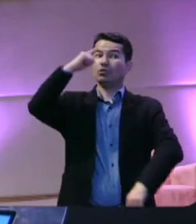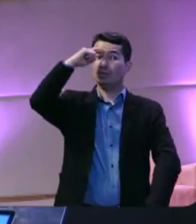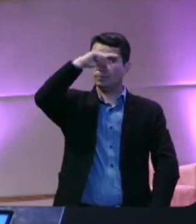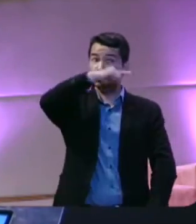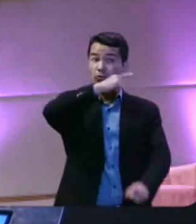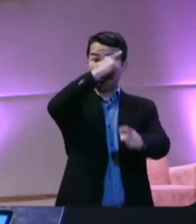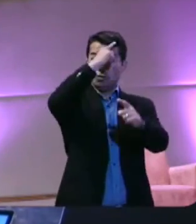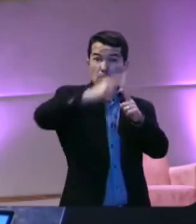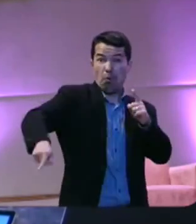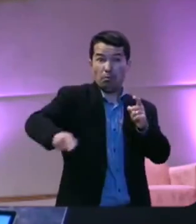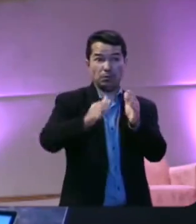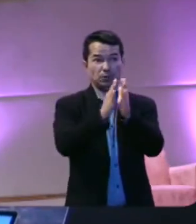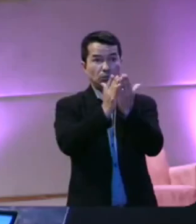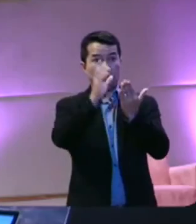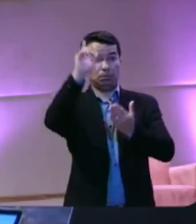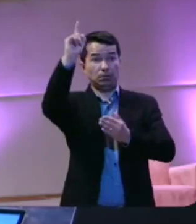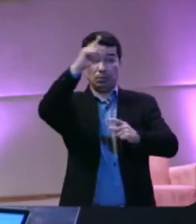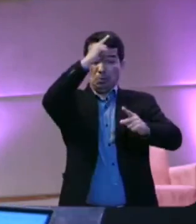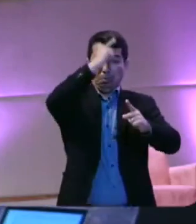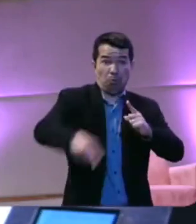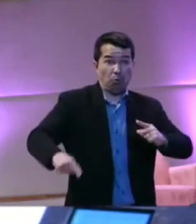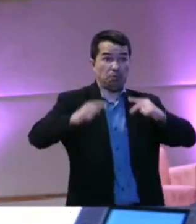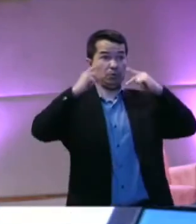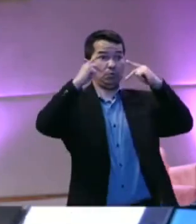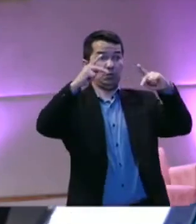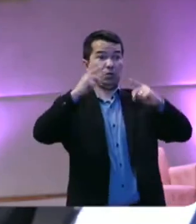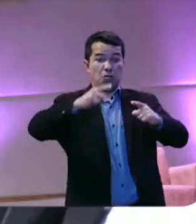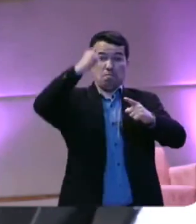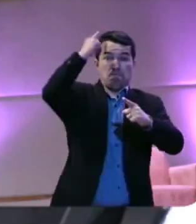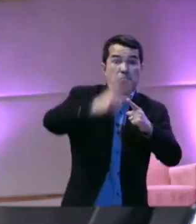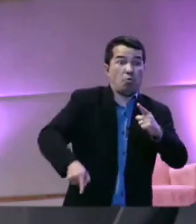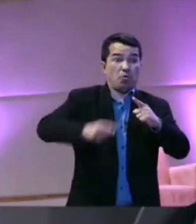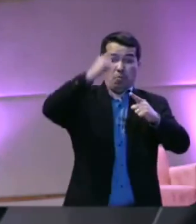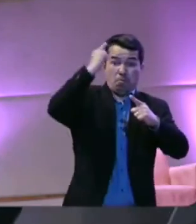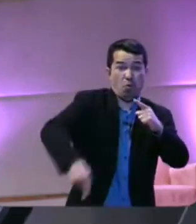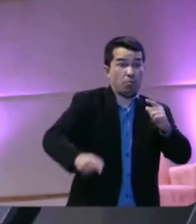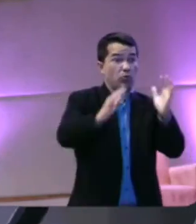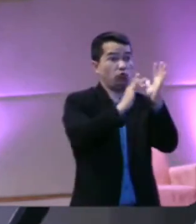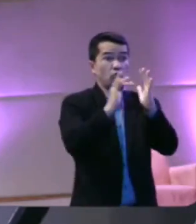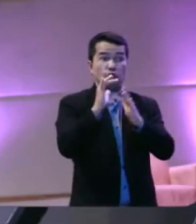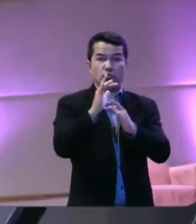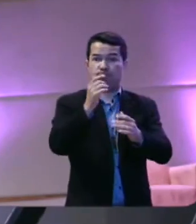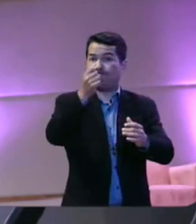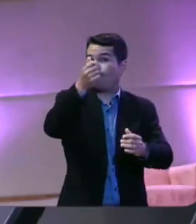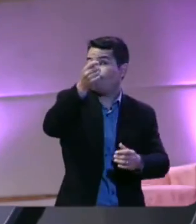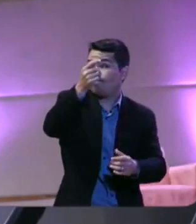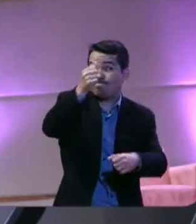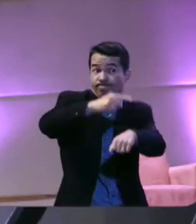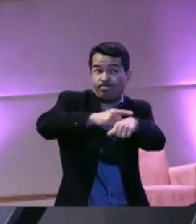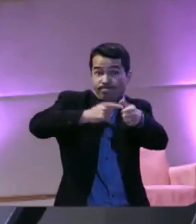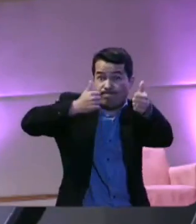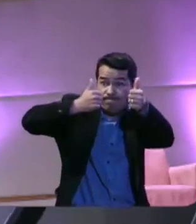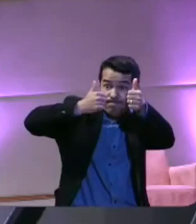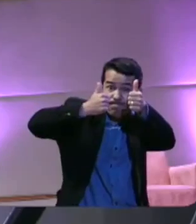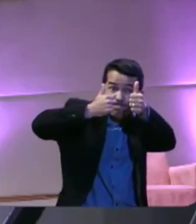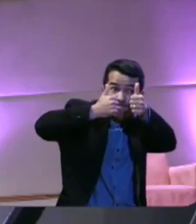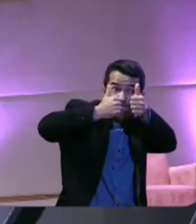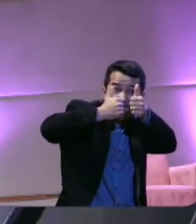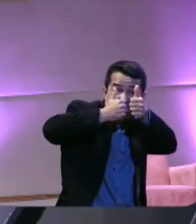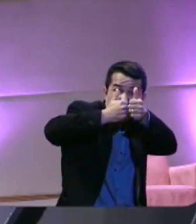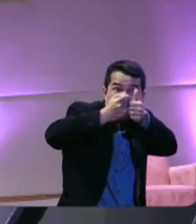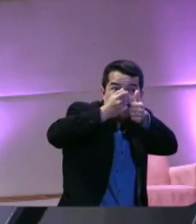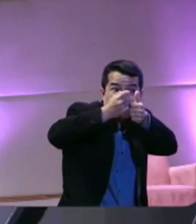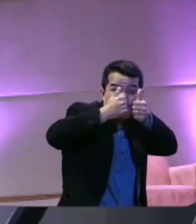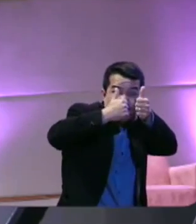Senhor. Esses tempos virão porque as profecias vão se cumprir. E nós vemos esse tempo